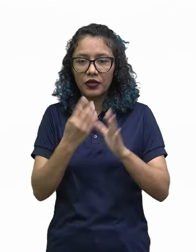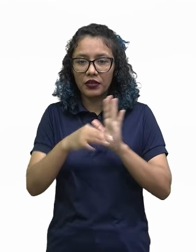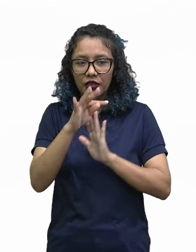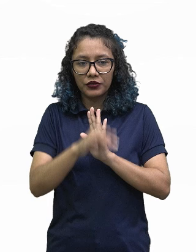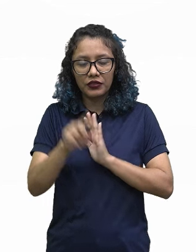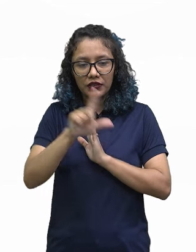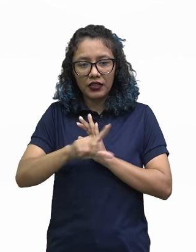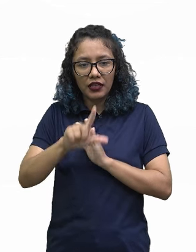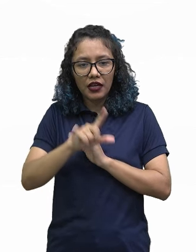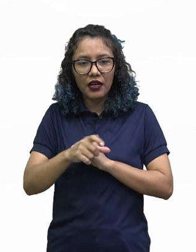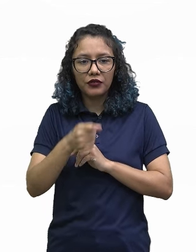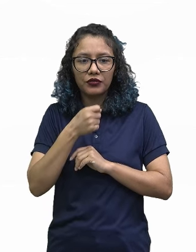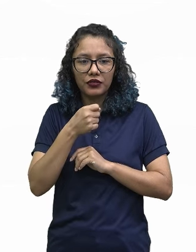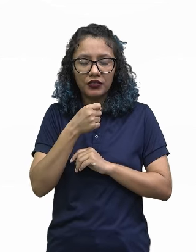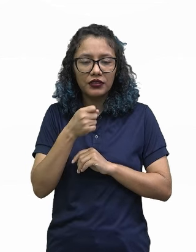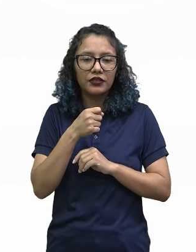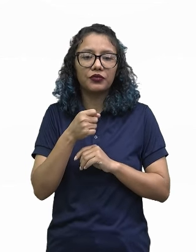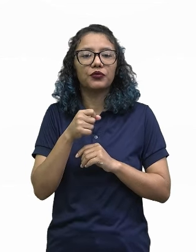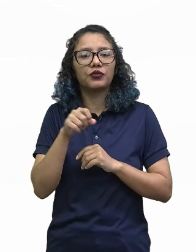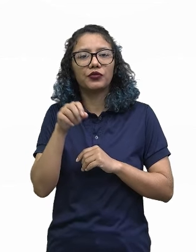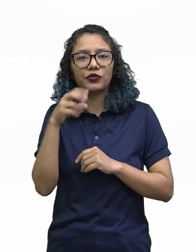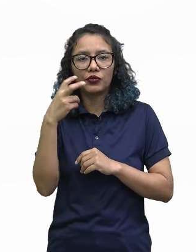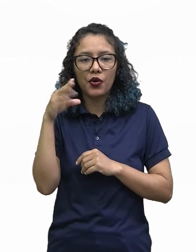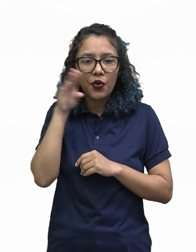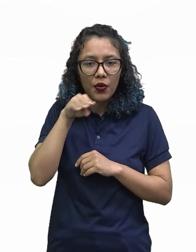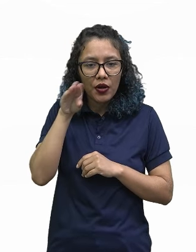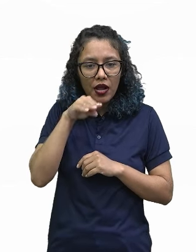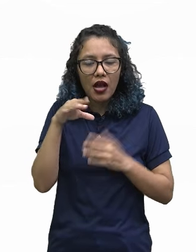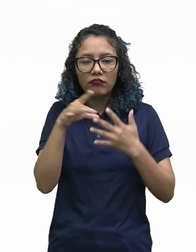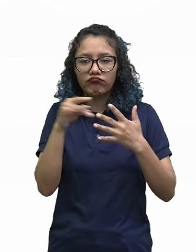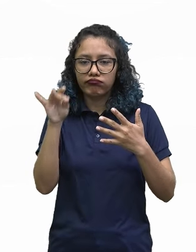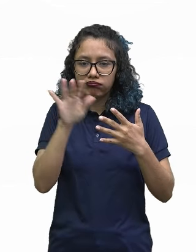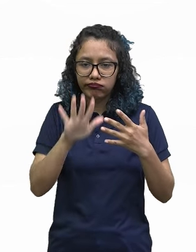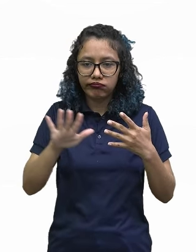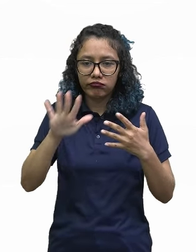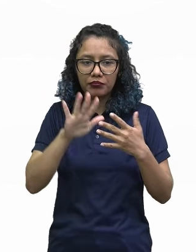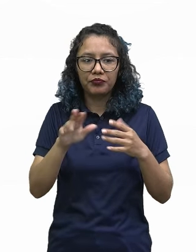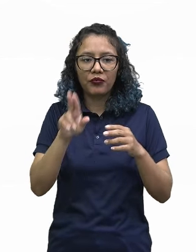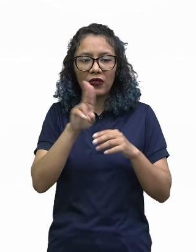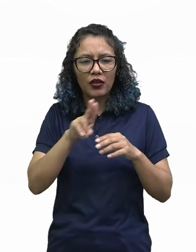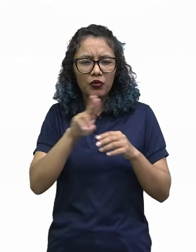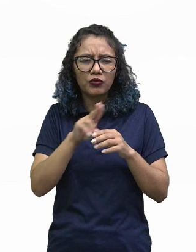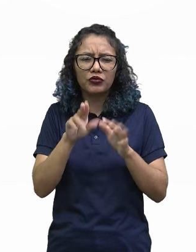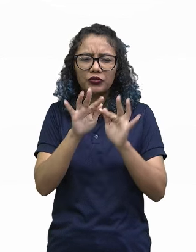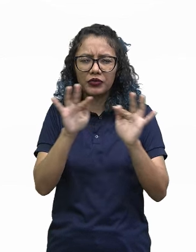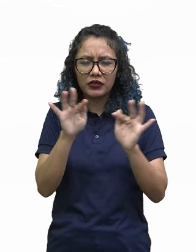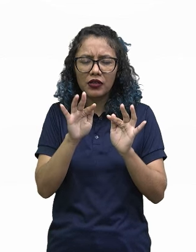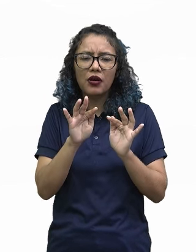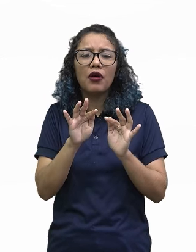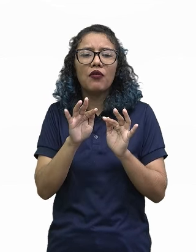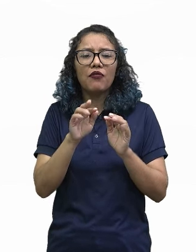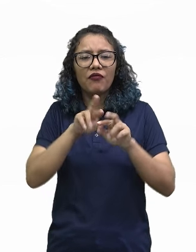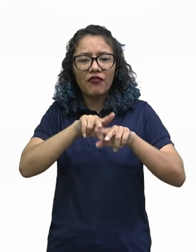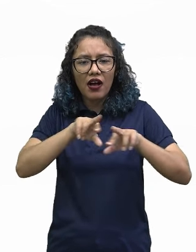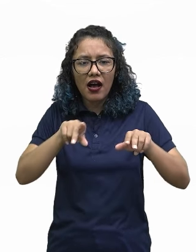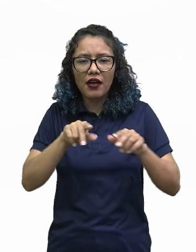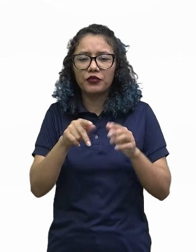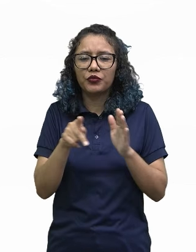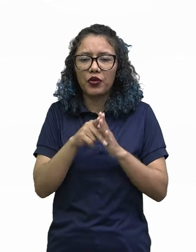textos literários, jornalísticos, orais e multissemióticos, usos expressivos de recursos